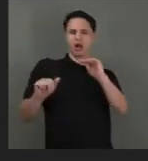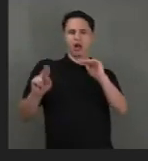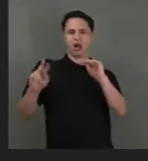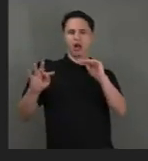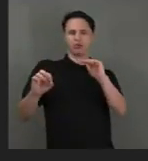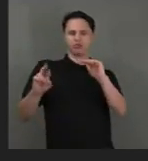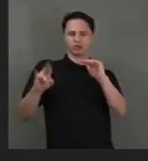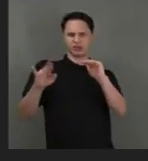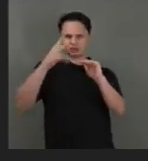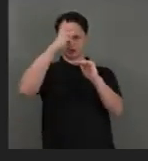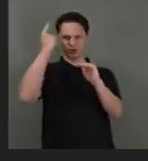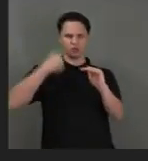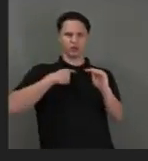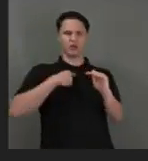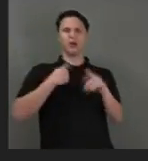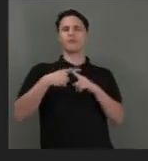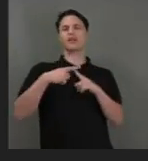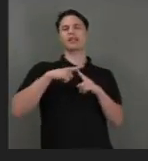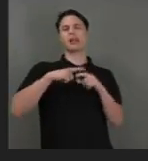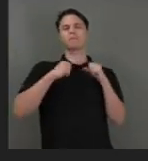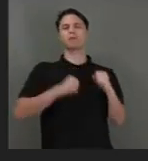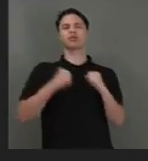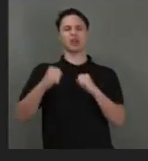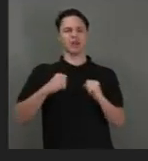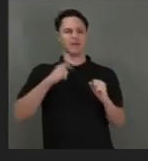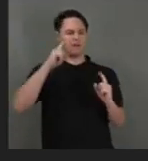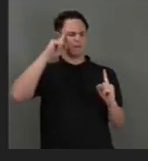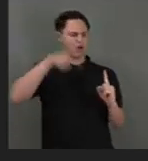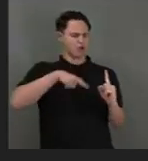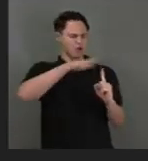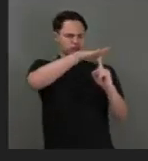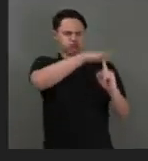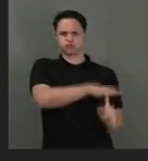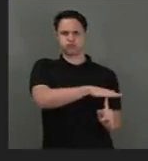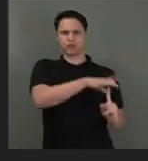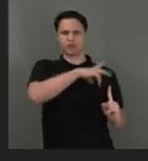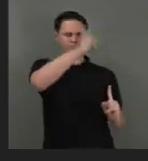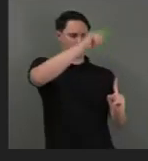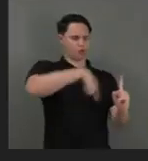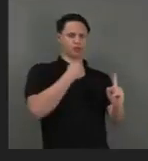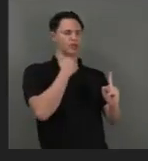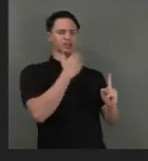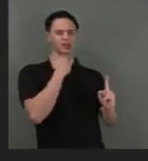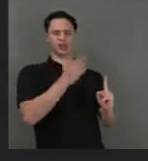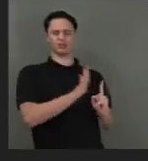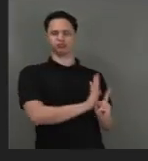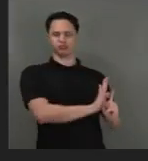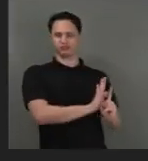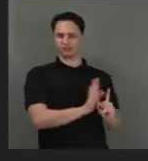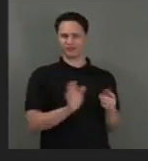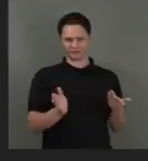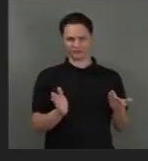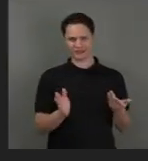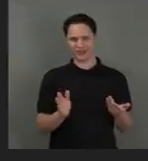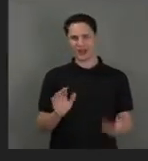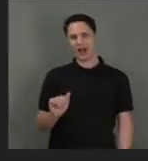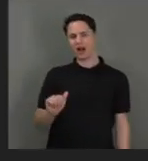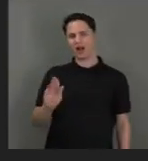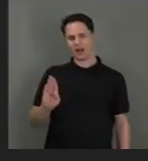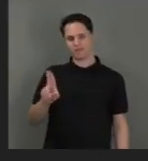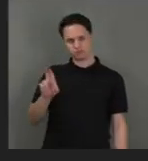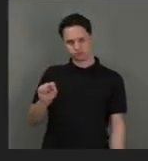do Brasil, que está acontecendo uma insegurança jurídica sem precedentes na história. Decisões que eles mudam como